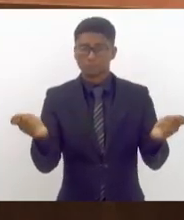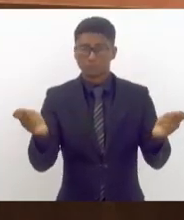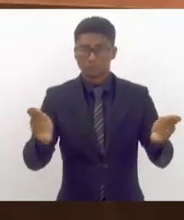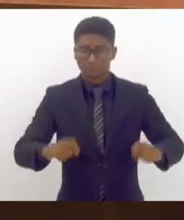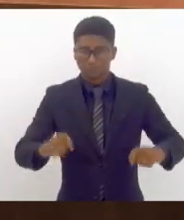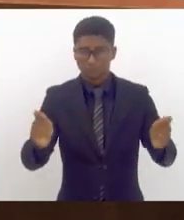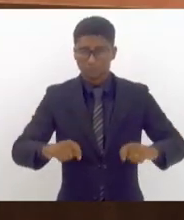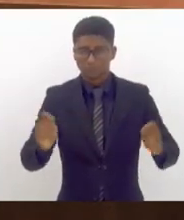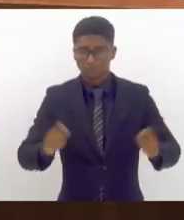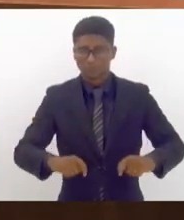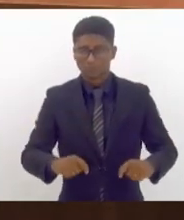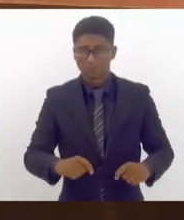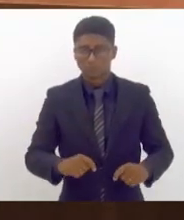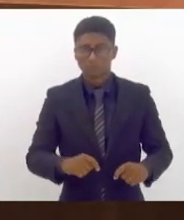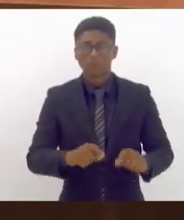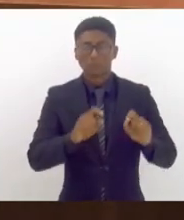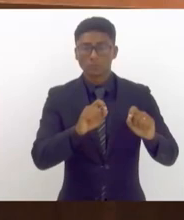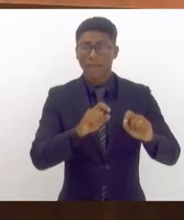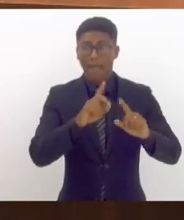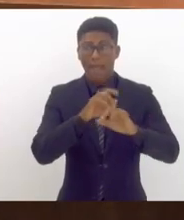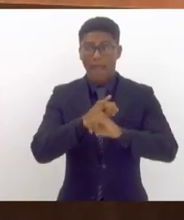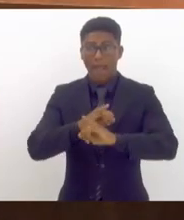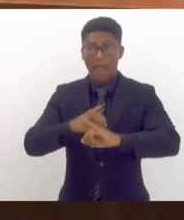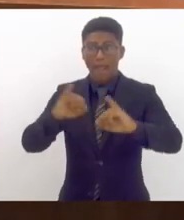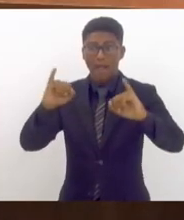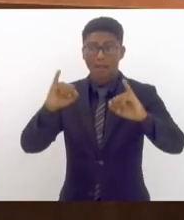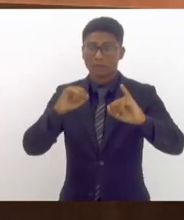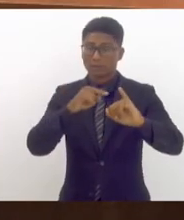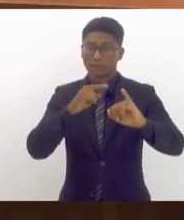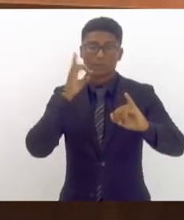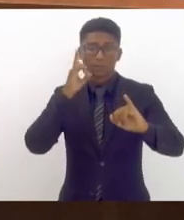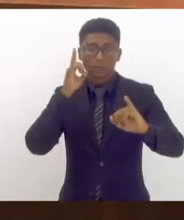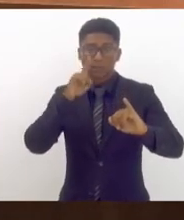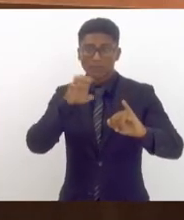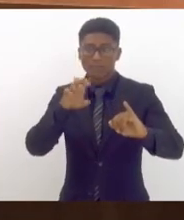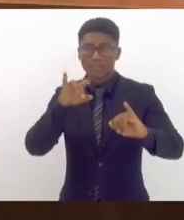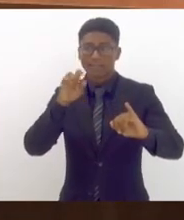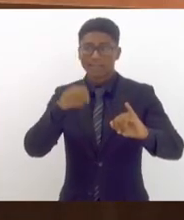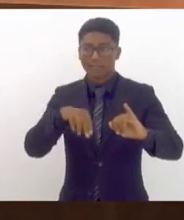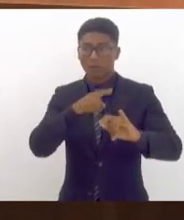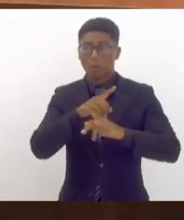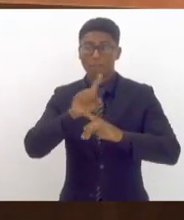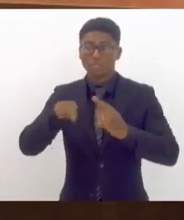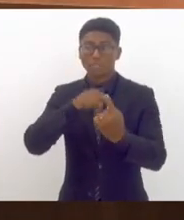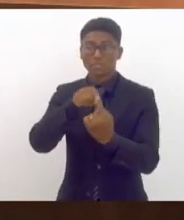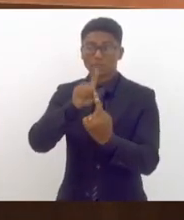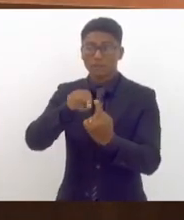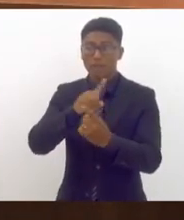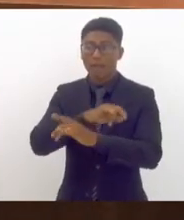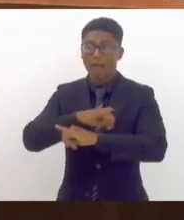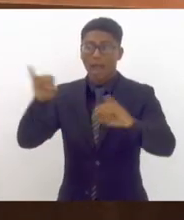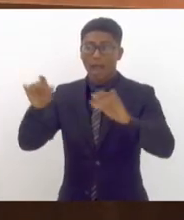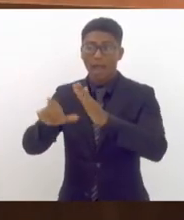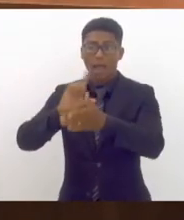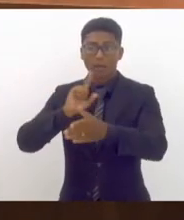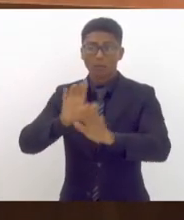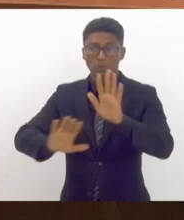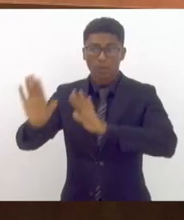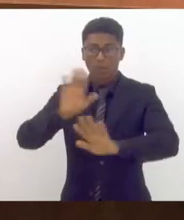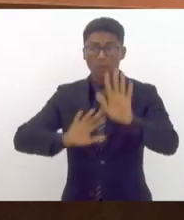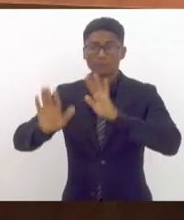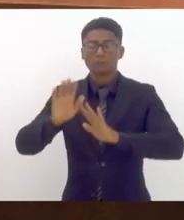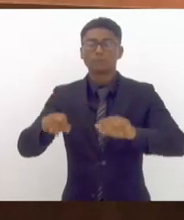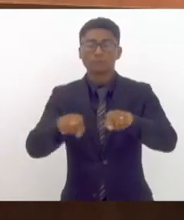do princípio da prevenção, que é o objetivo da deputada Zeidan, e, ao mesmo tempo, levar em conta a